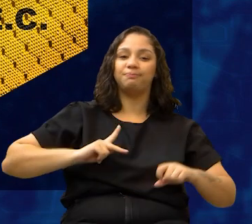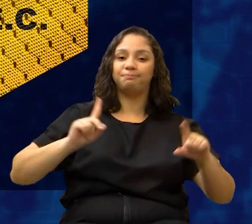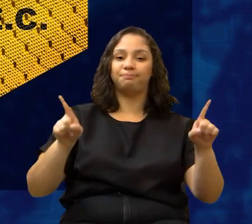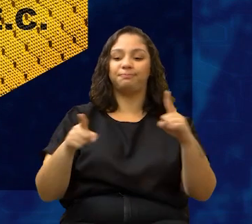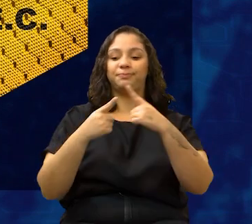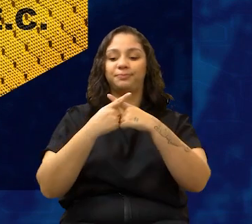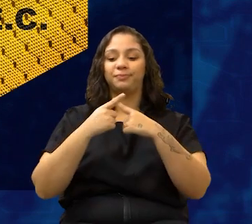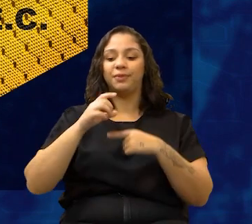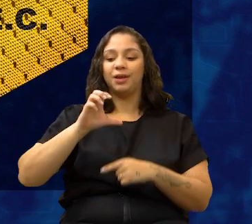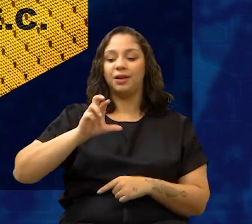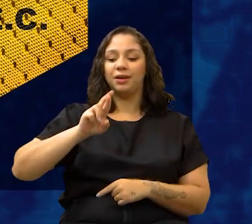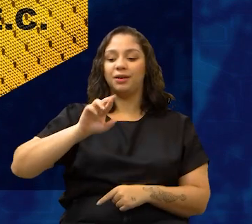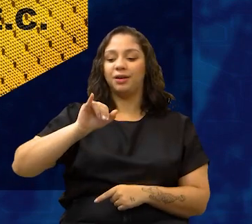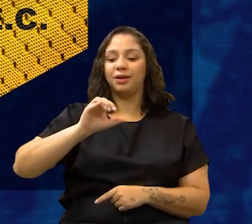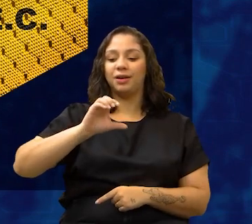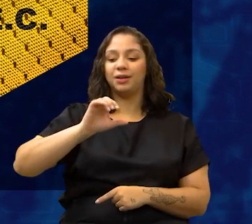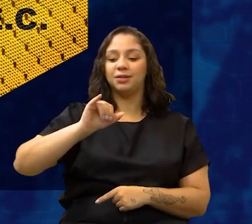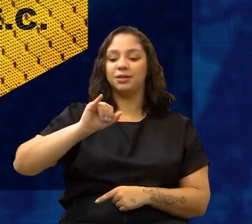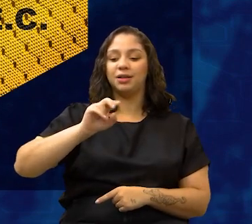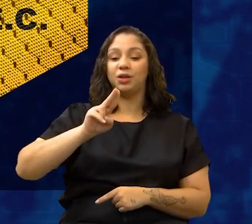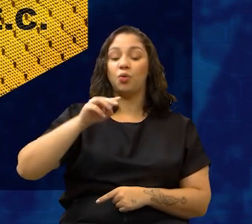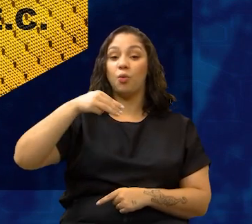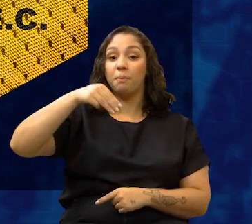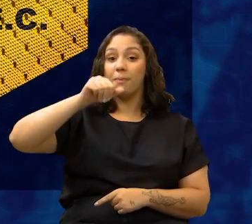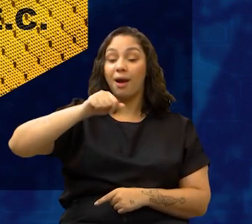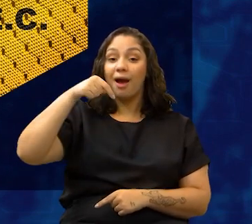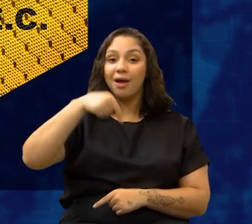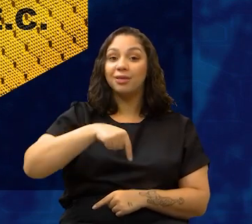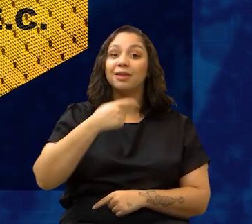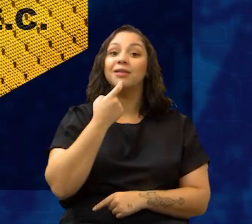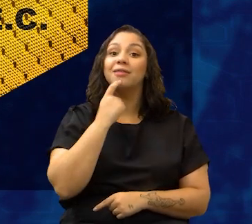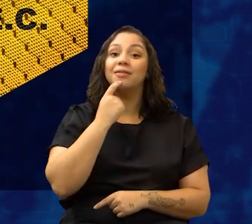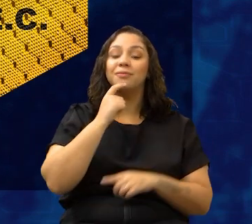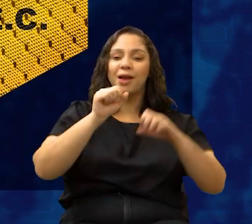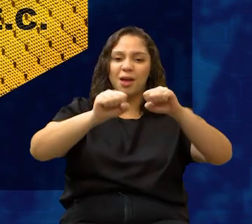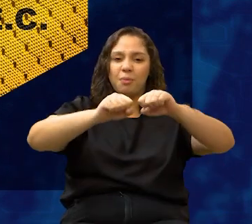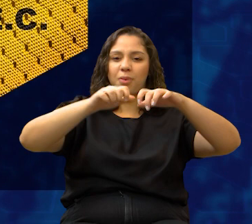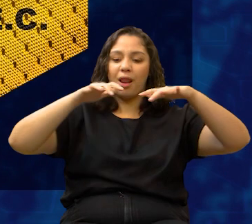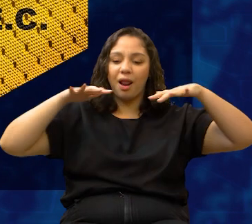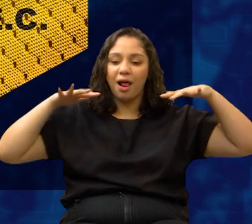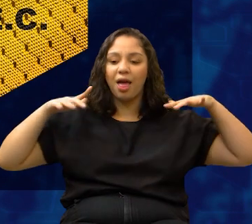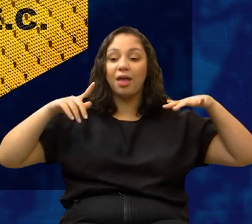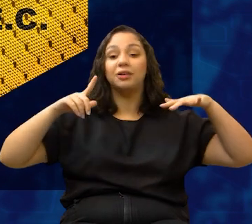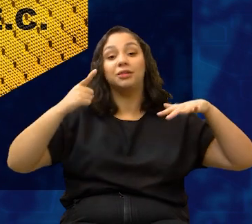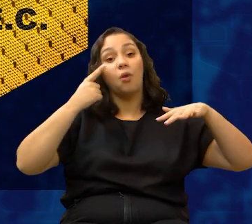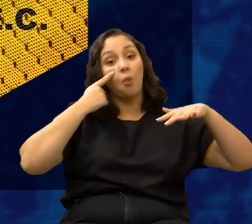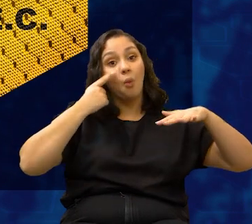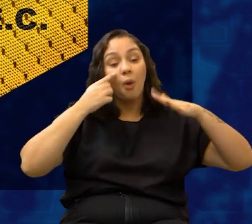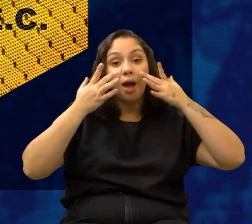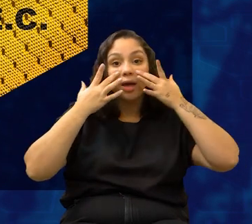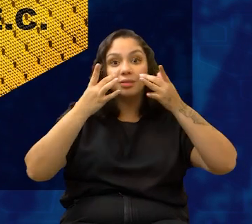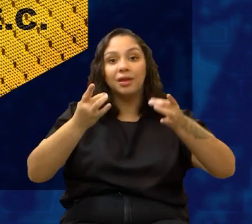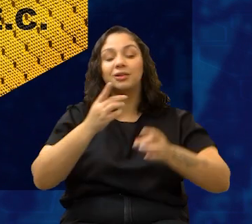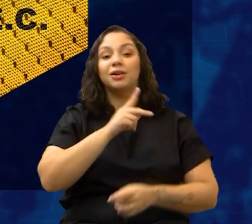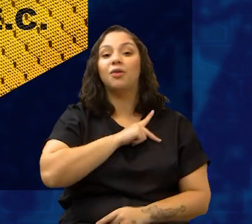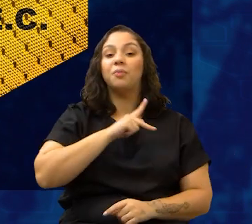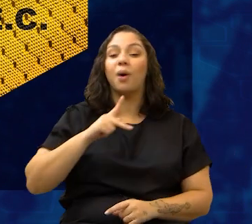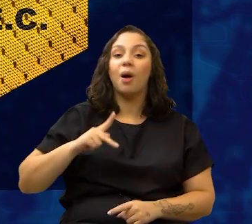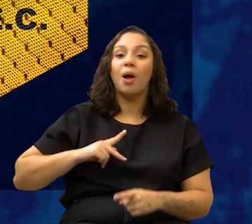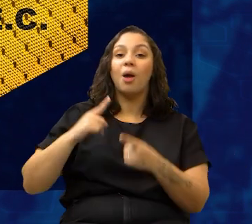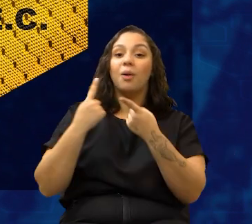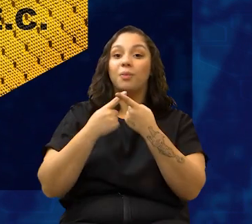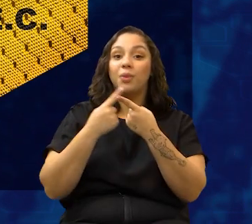o Criciúma aqui em Campinas, no estádio Moisés Lucarelli. E atenção, torcedores pontepretanos, hein? Porque